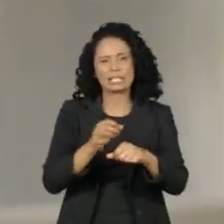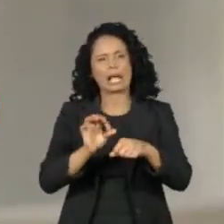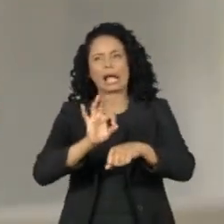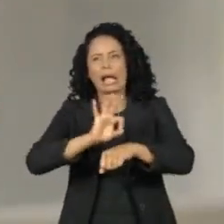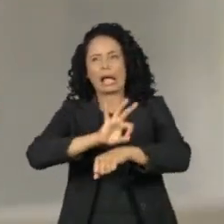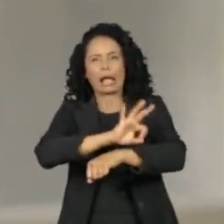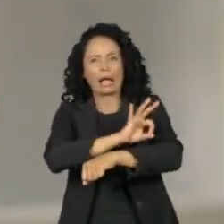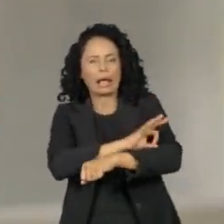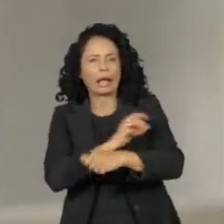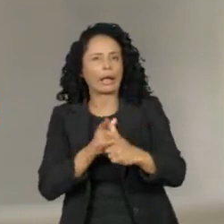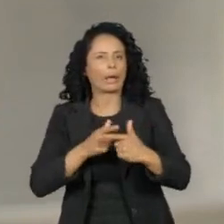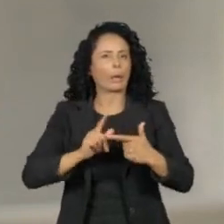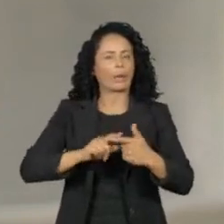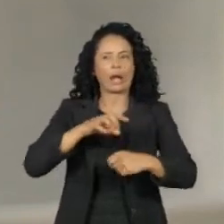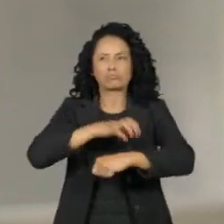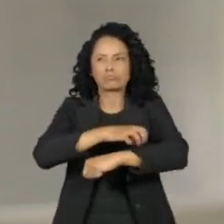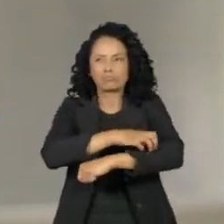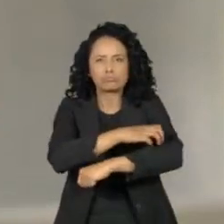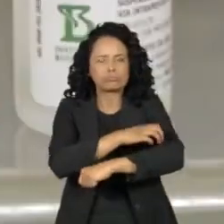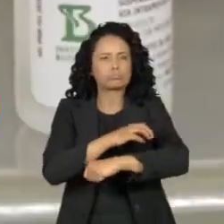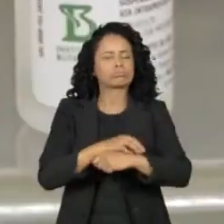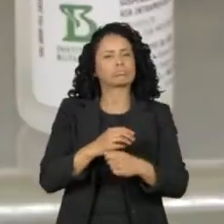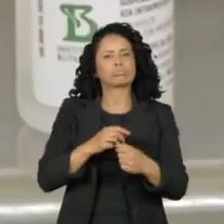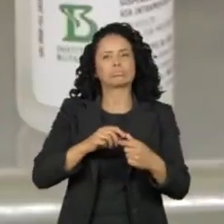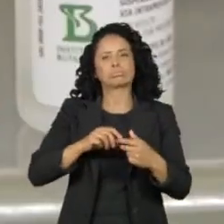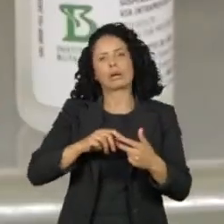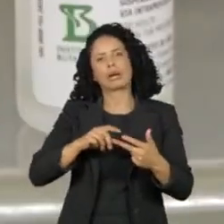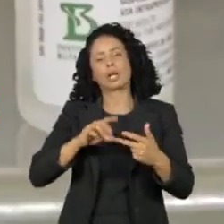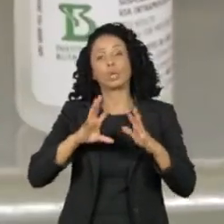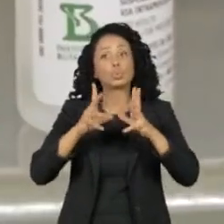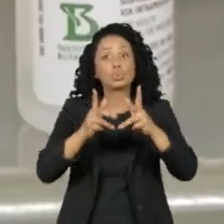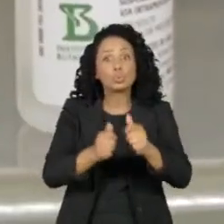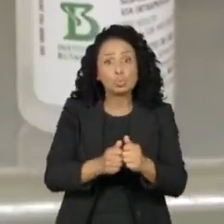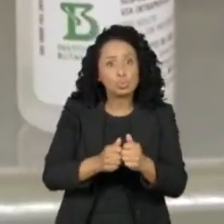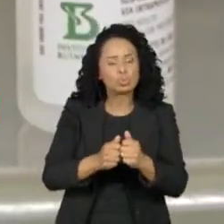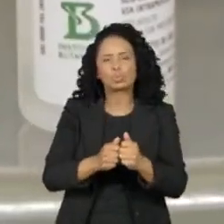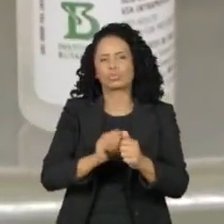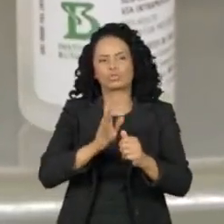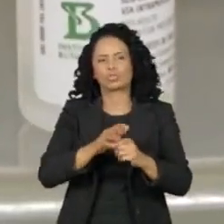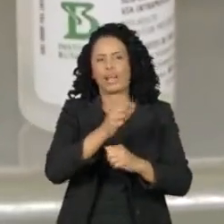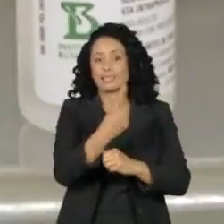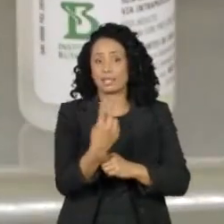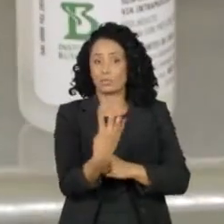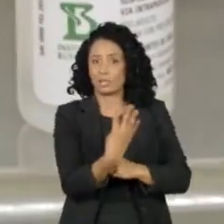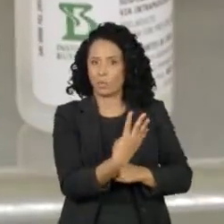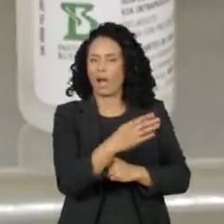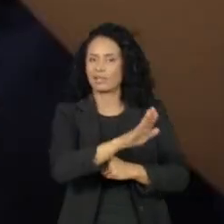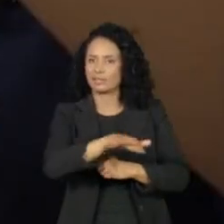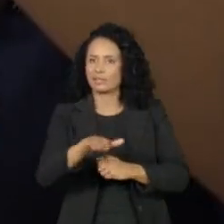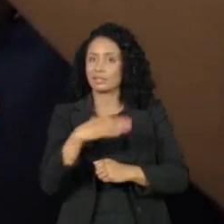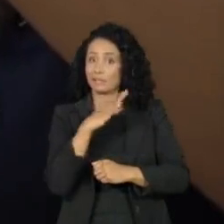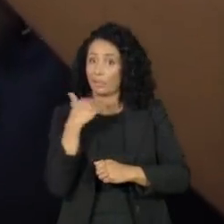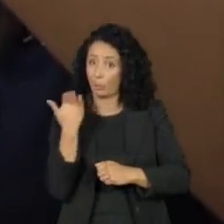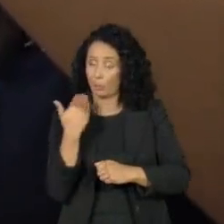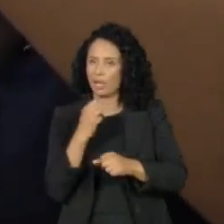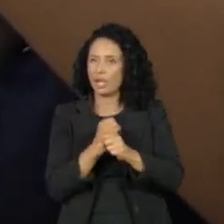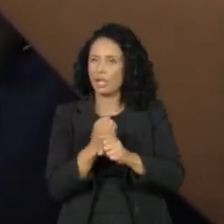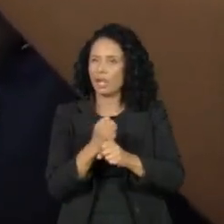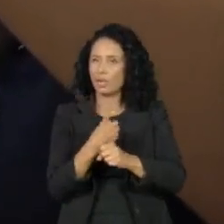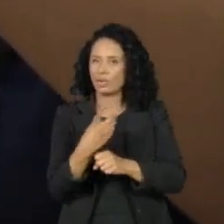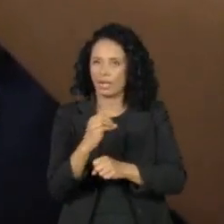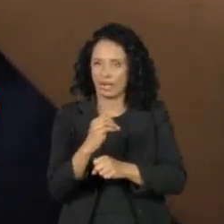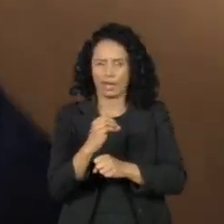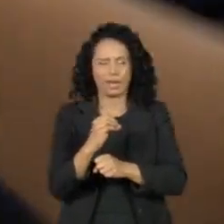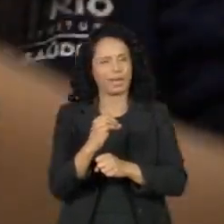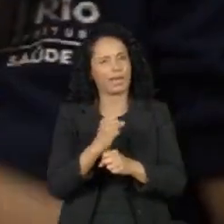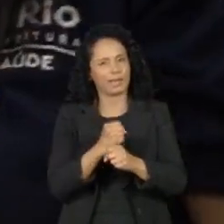sarampo, rubéola e tétano, matou 144 crianças, mas isso em 10 anos. Ou seja, em 2 anos,